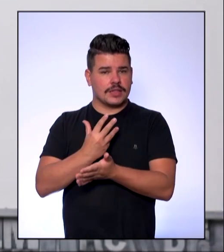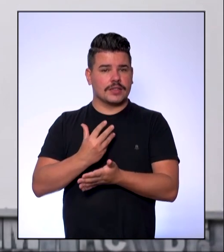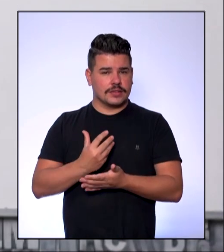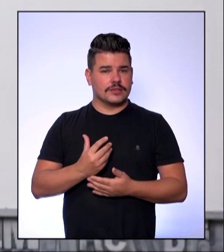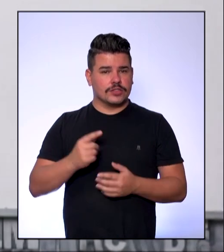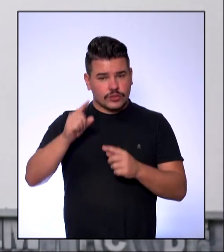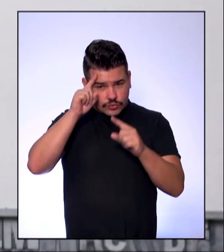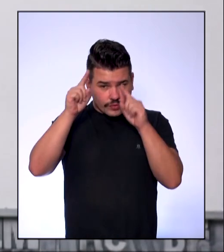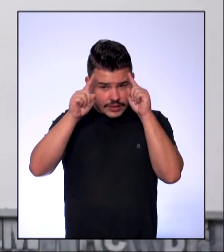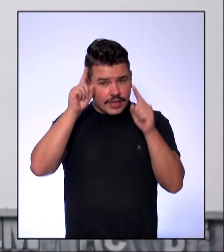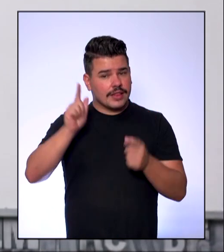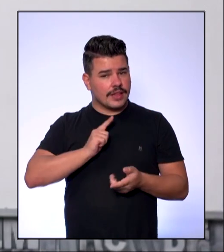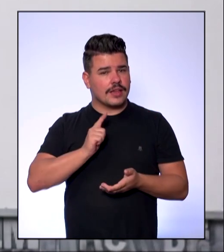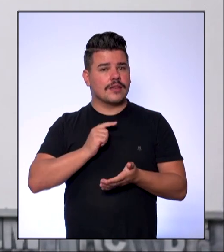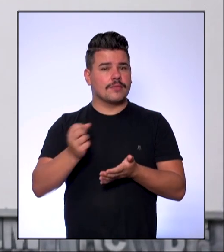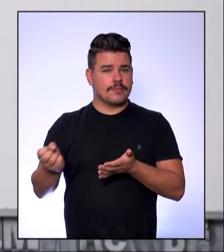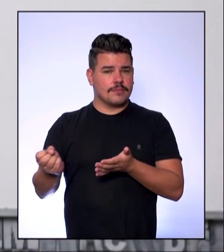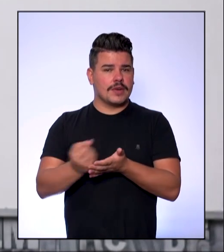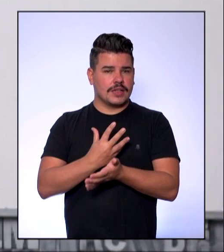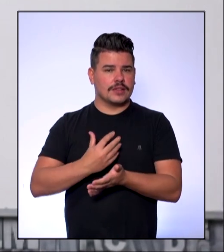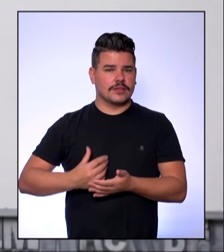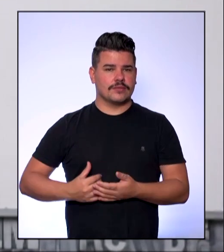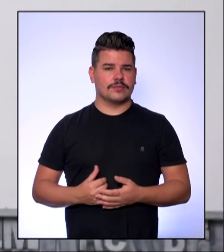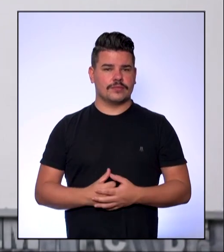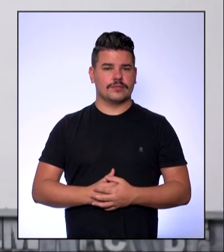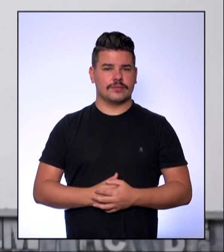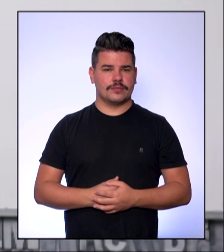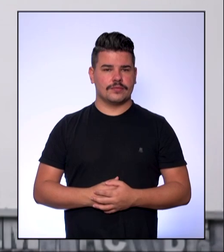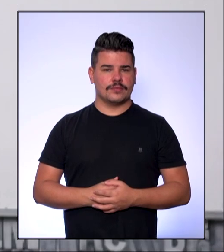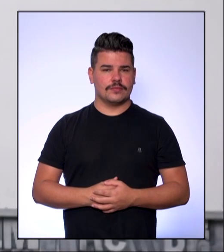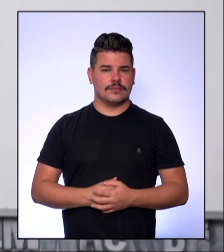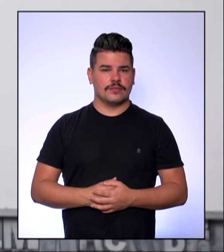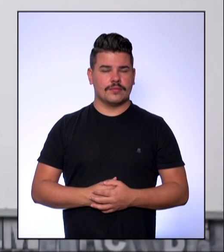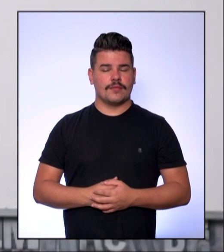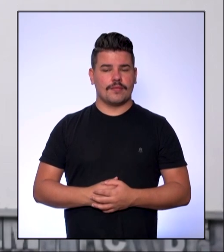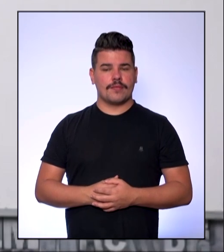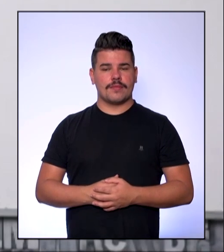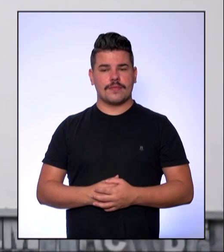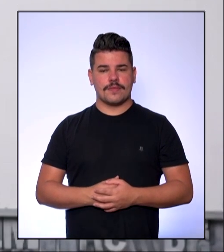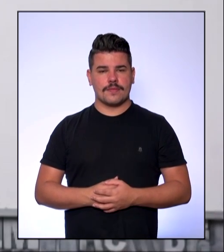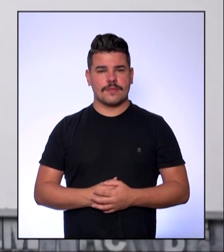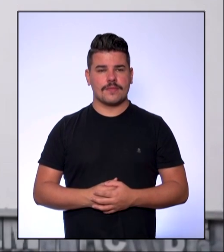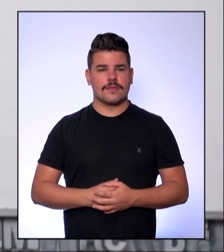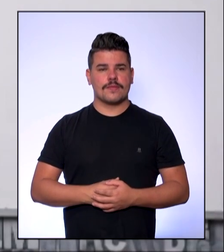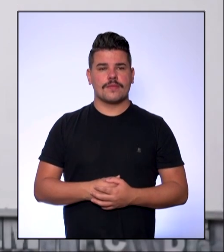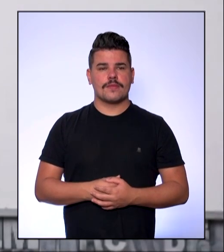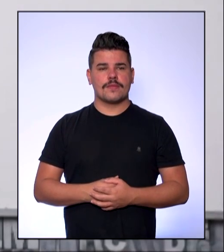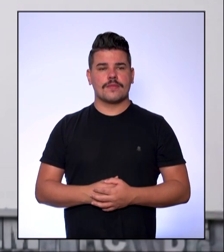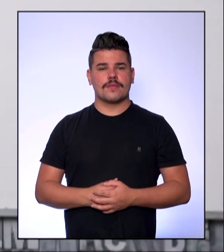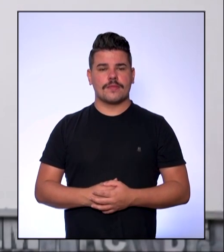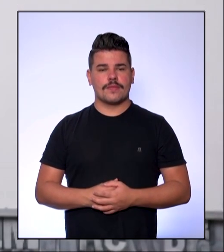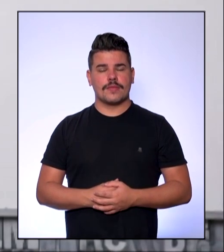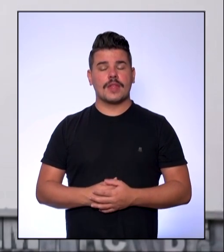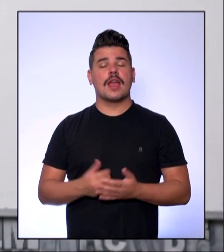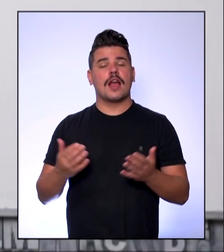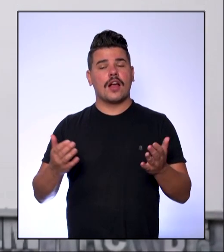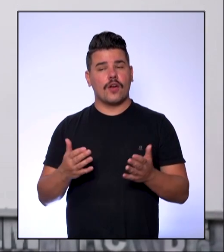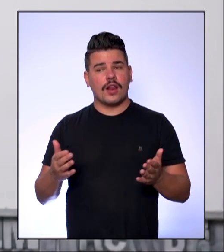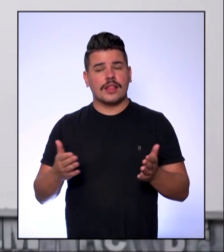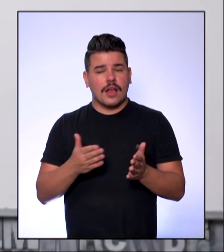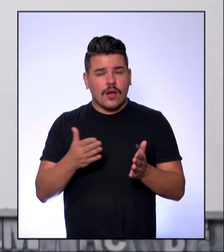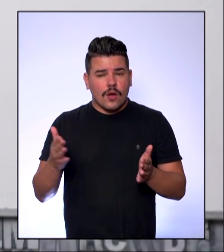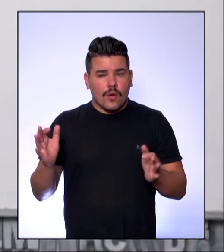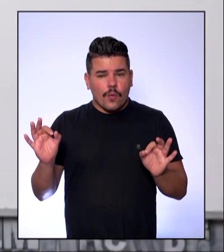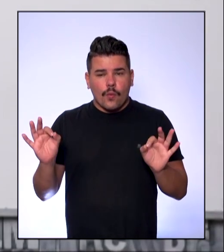porque nós já vamos entrar na última etapa para concretizar